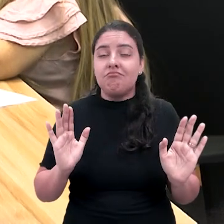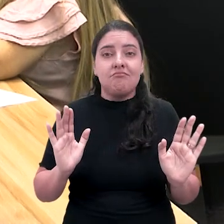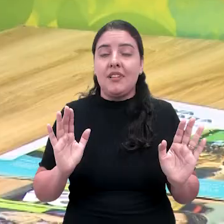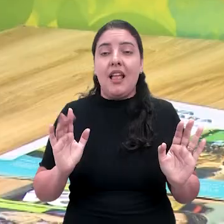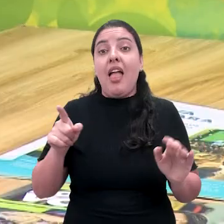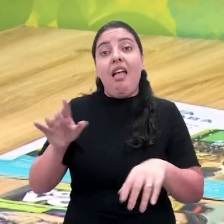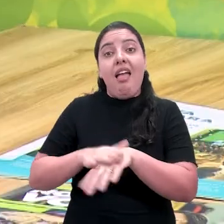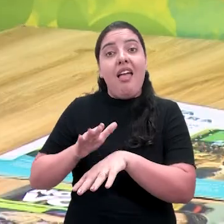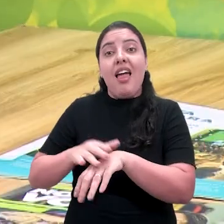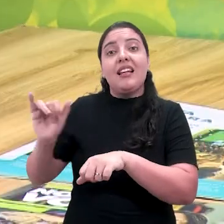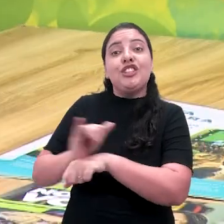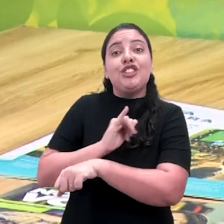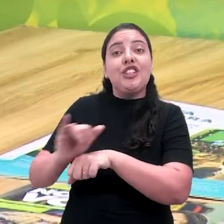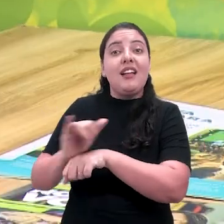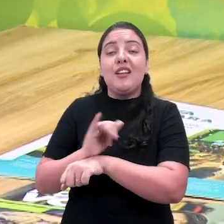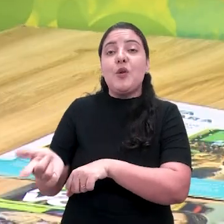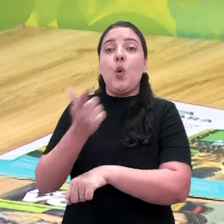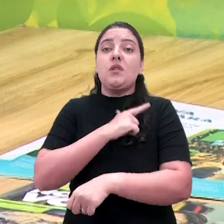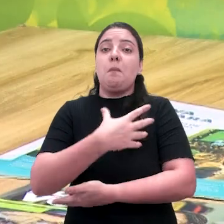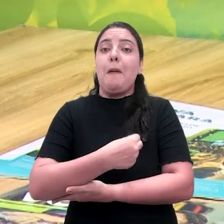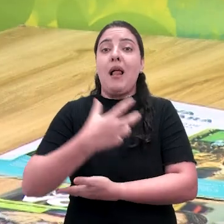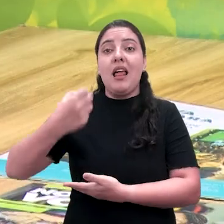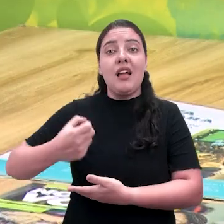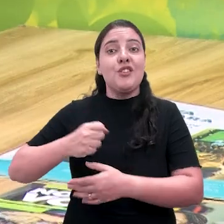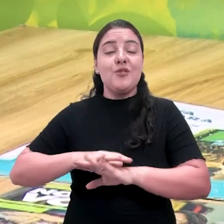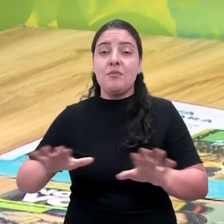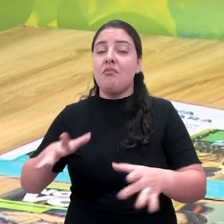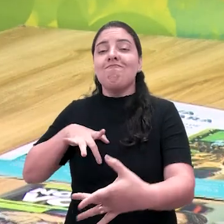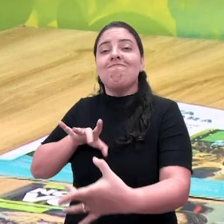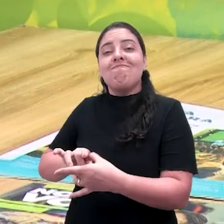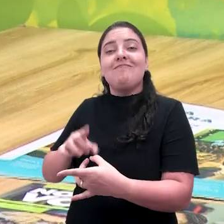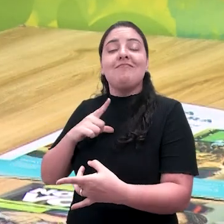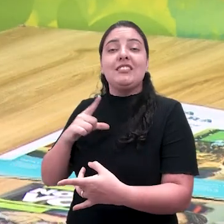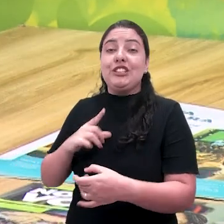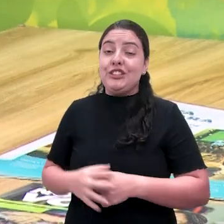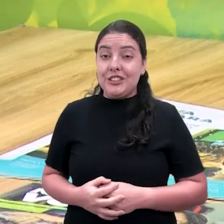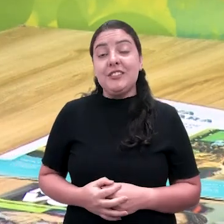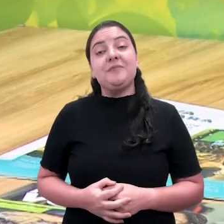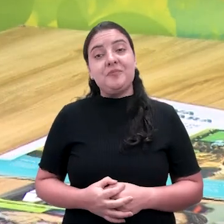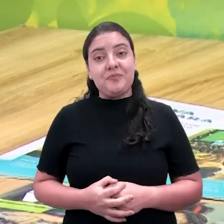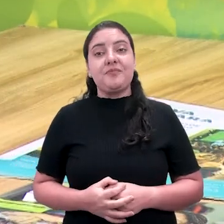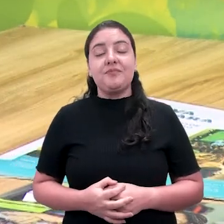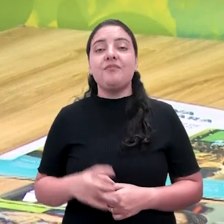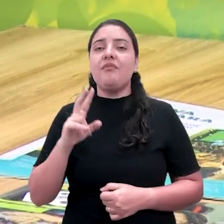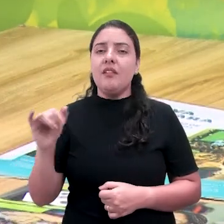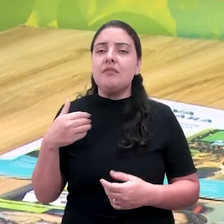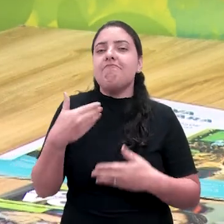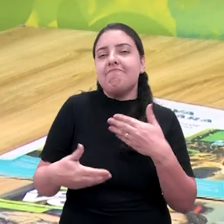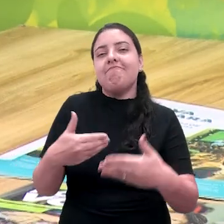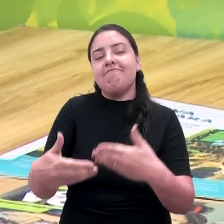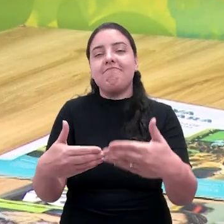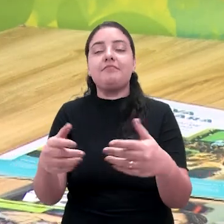mamava. Pronto, então ela criou o jeito dela junto comigo. E era uma conexão que só eu e ela tínhamos, né? E a gente vai estabelecendo